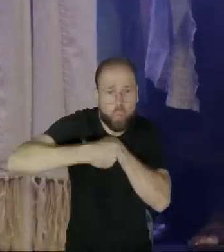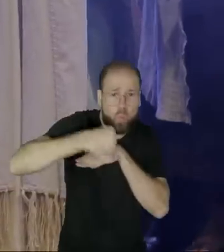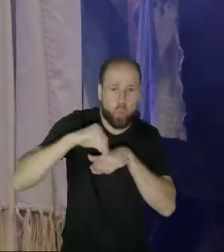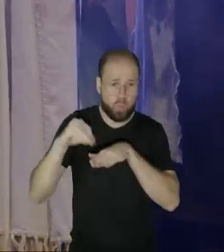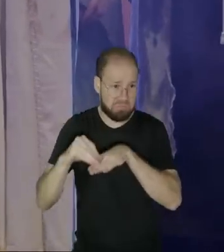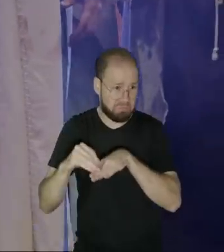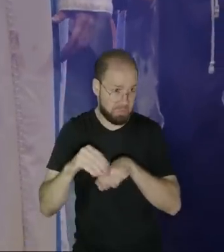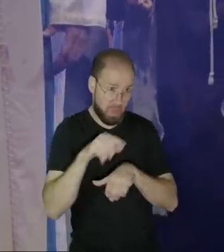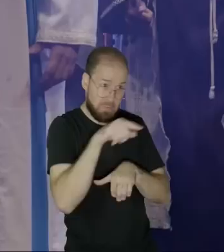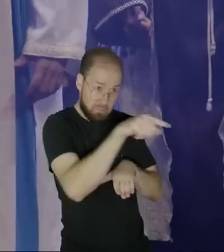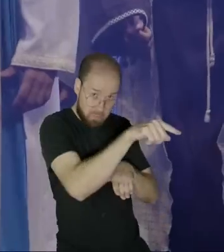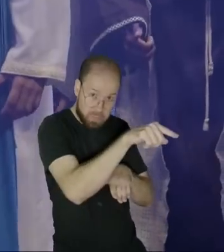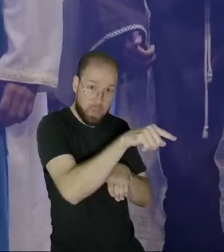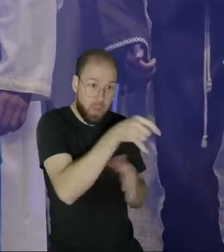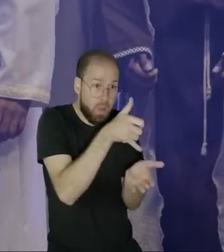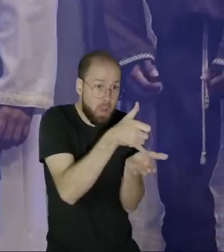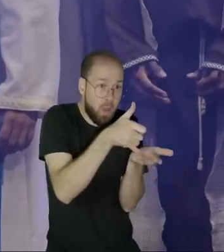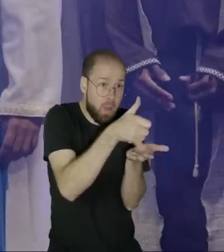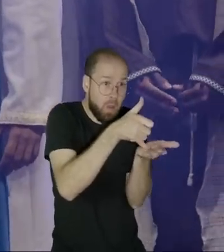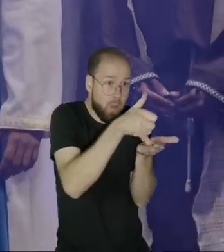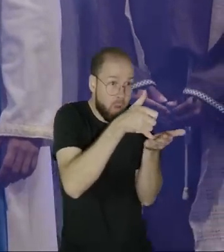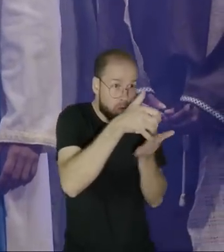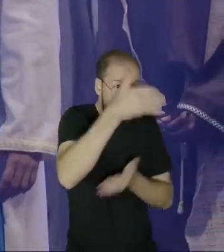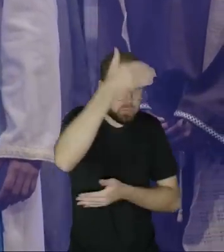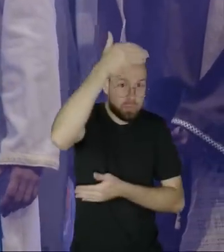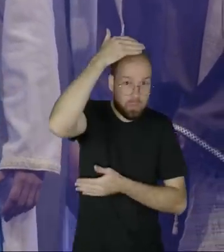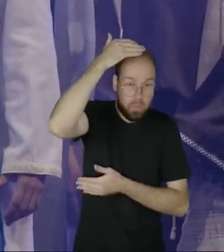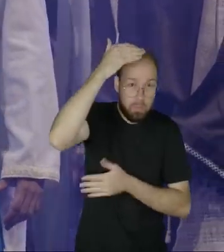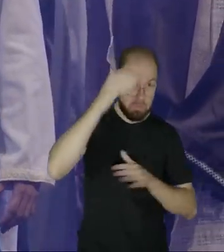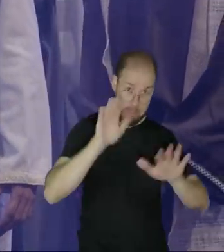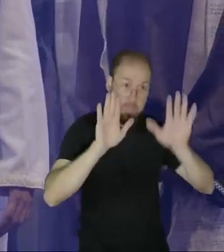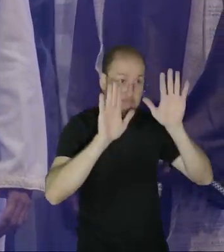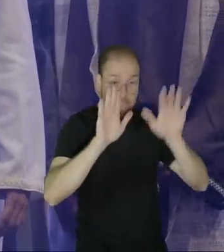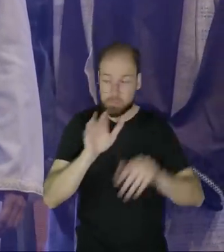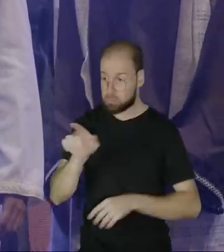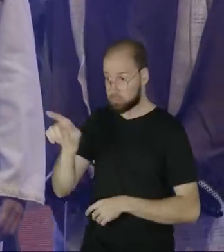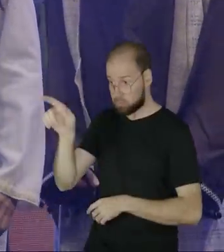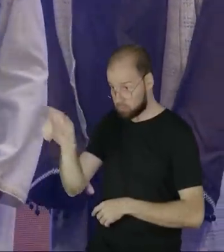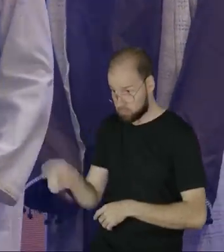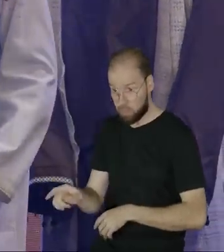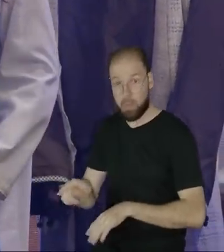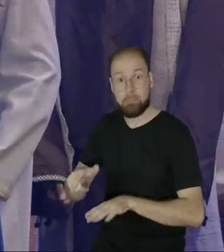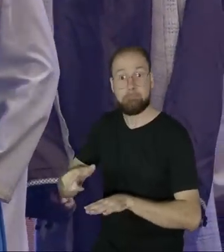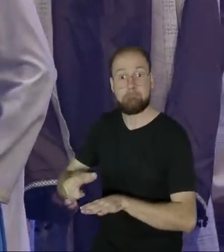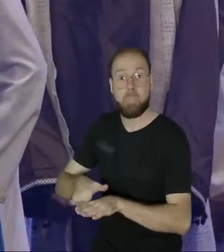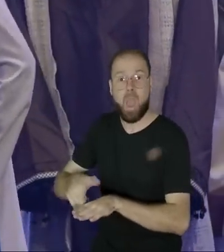não ungistes a minha cabeça com óleo, mas ela me ungiu os pés.